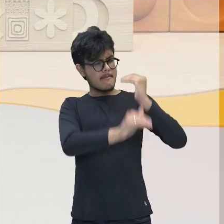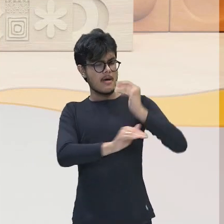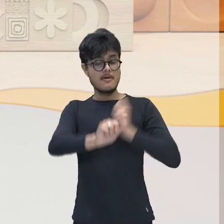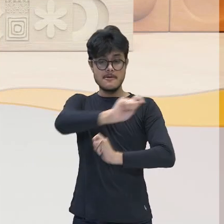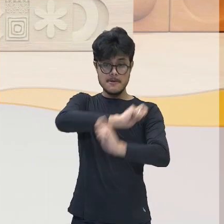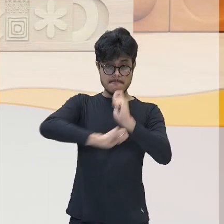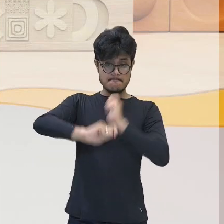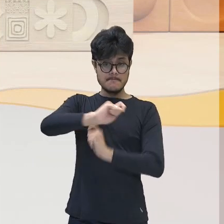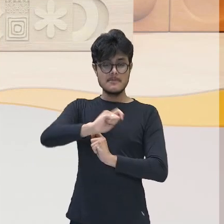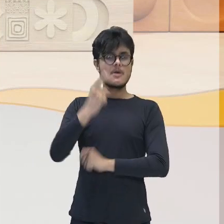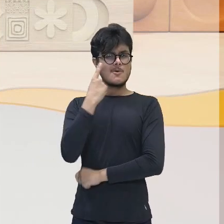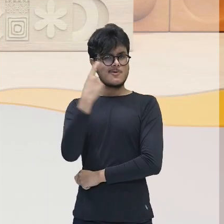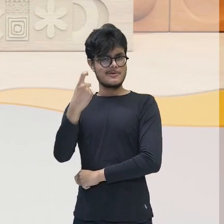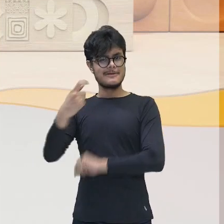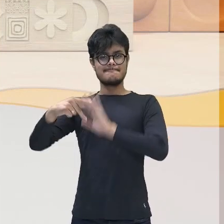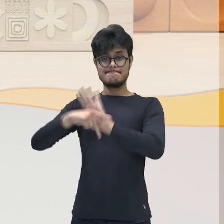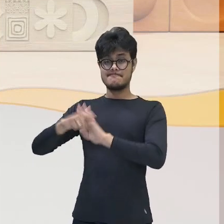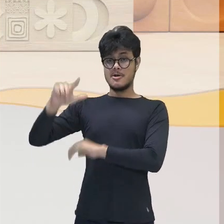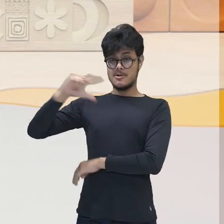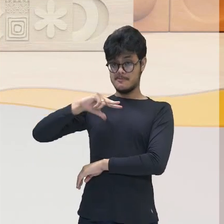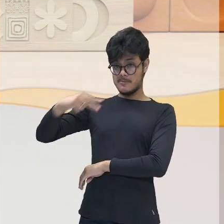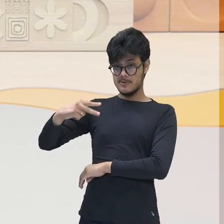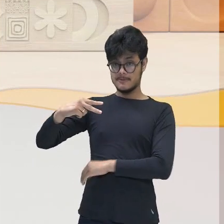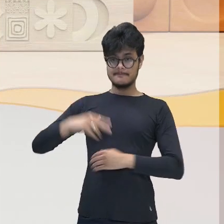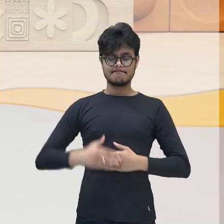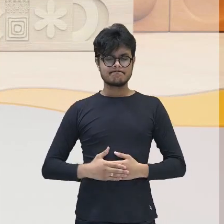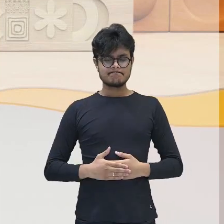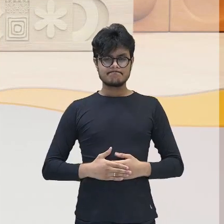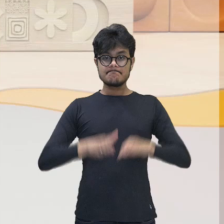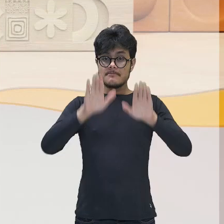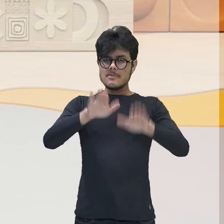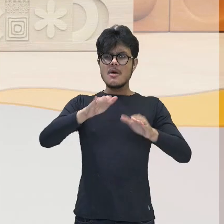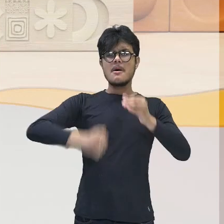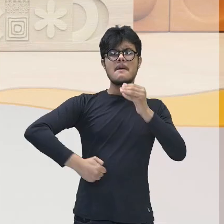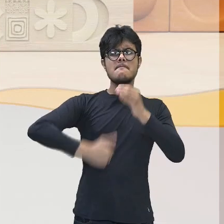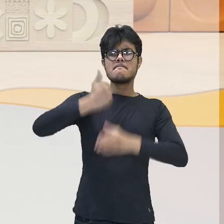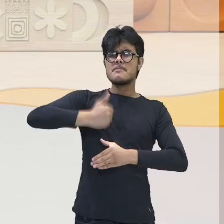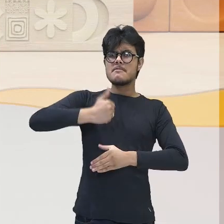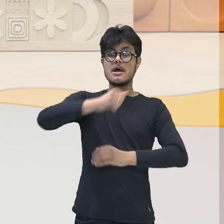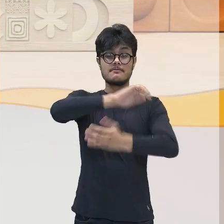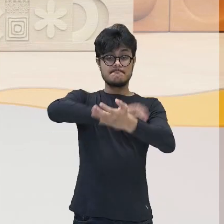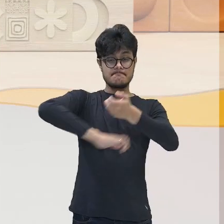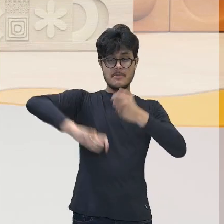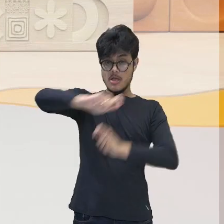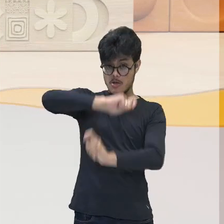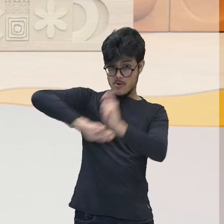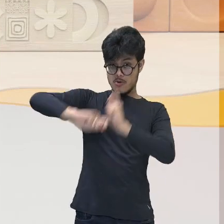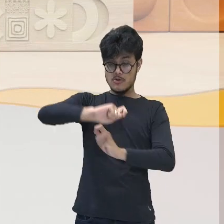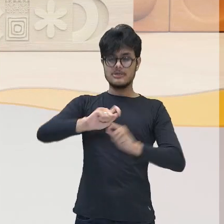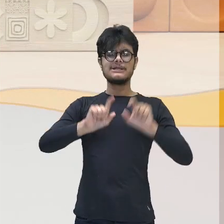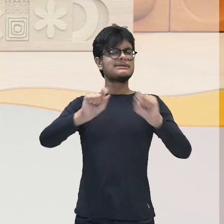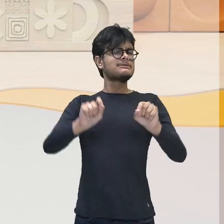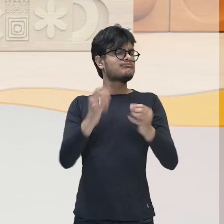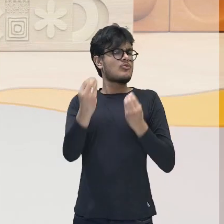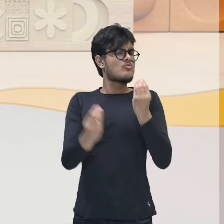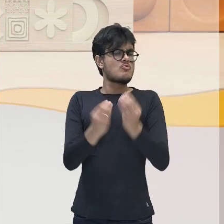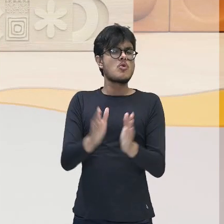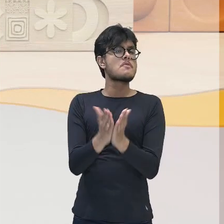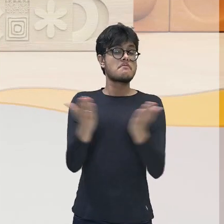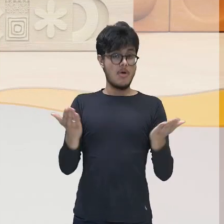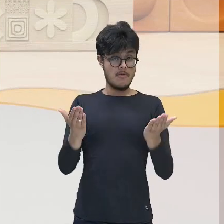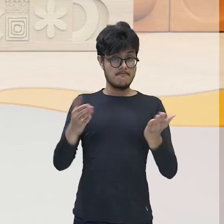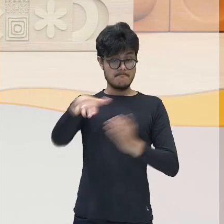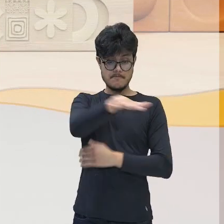atividades econômicas no nosso território. Então, a primeira atividade econômica de exploração econômica